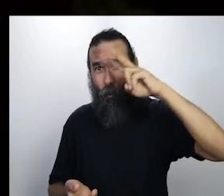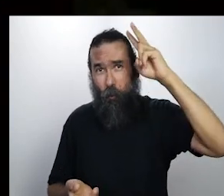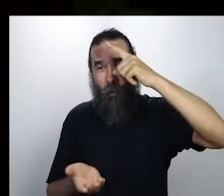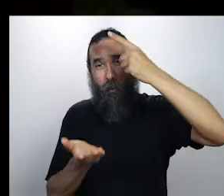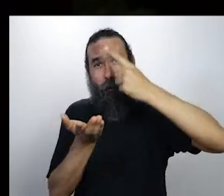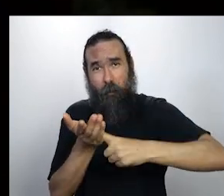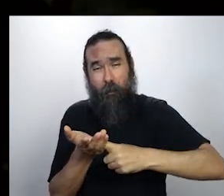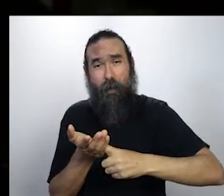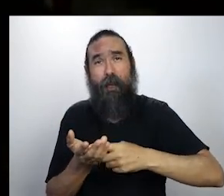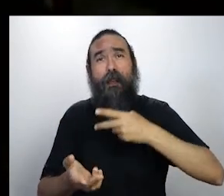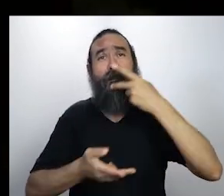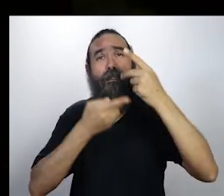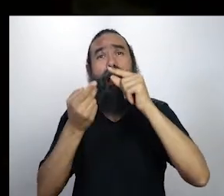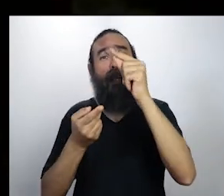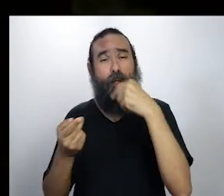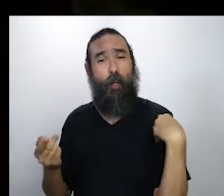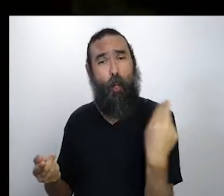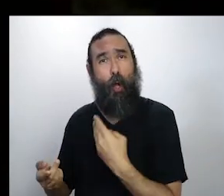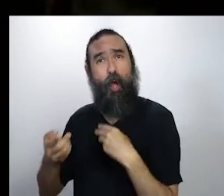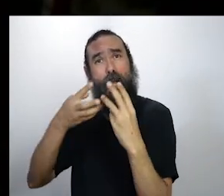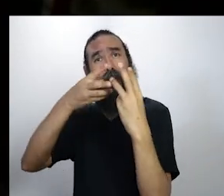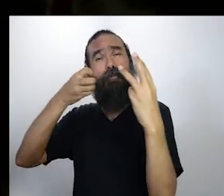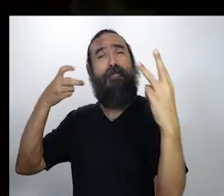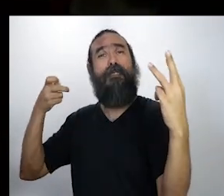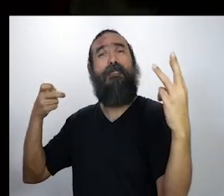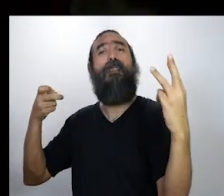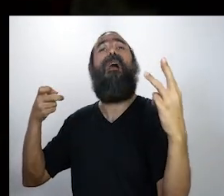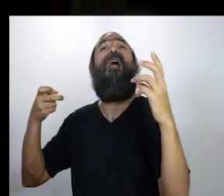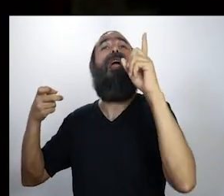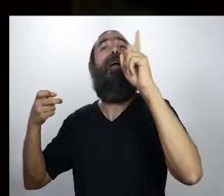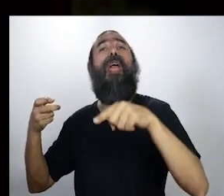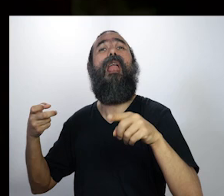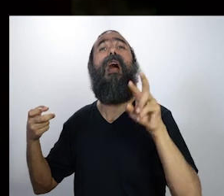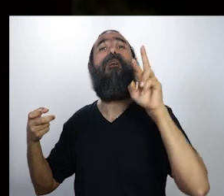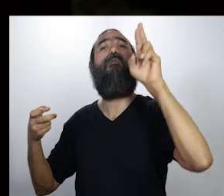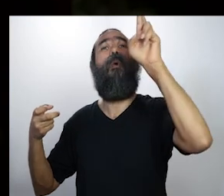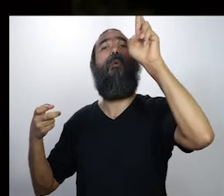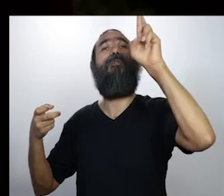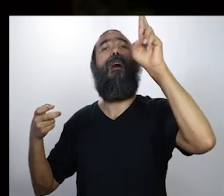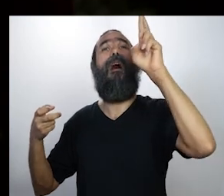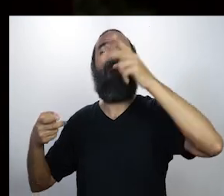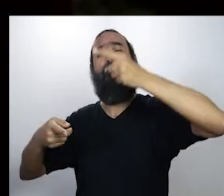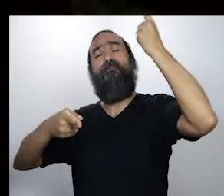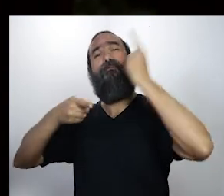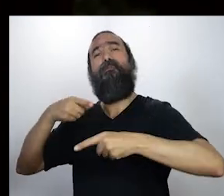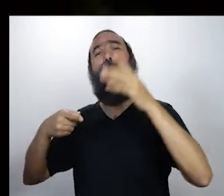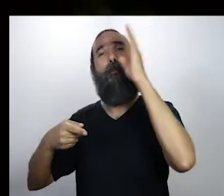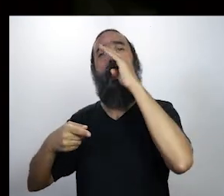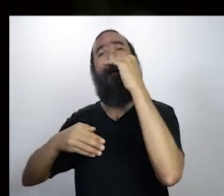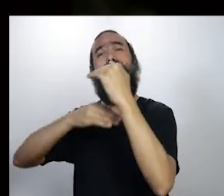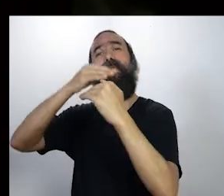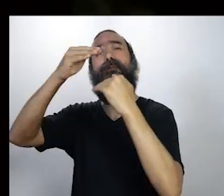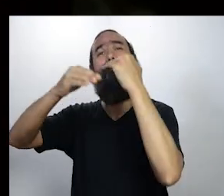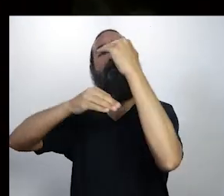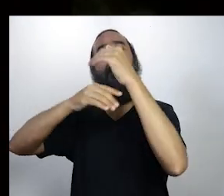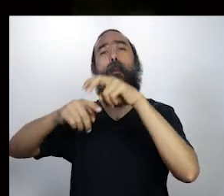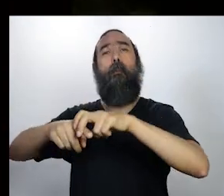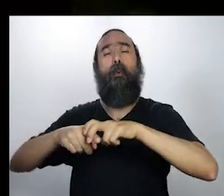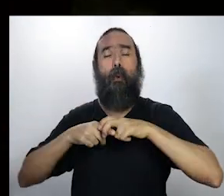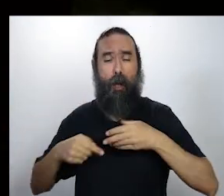que a gente impediu o progresso do Brasil pelo fato da gente lutar pela preservação ambiental do nosso